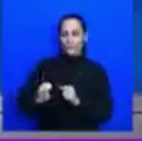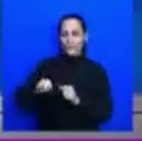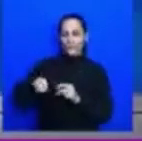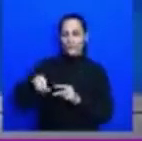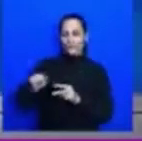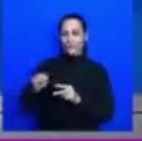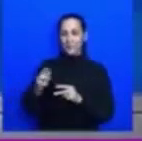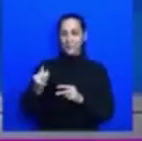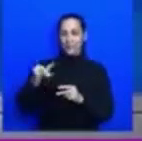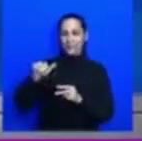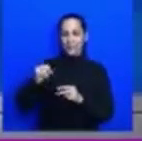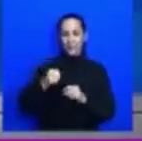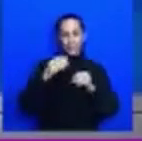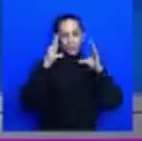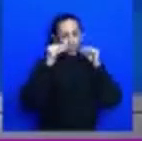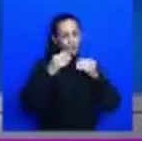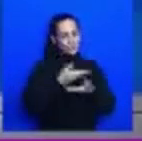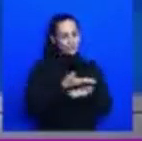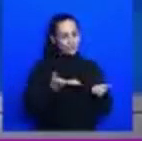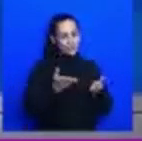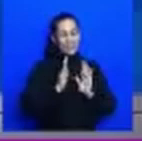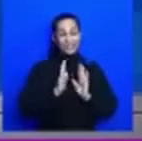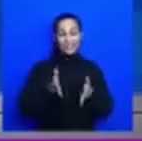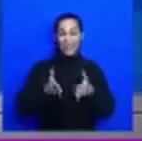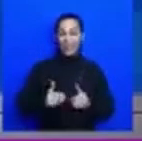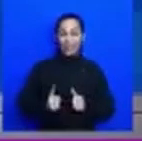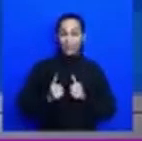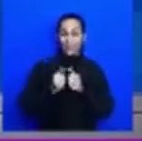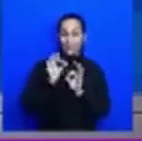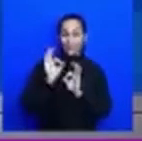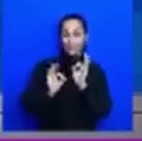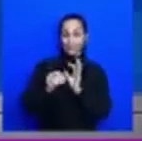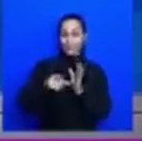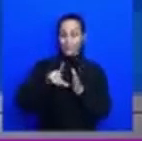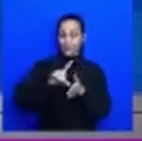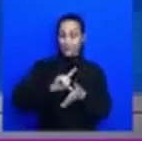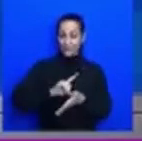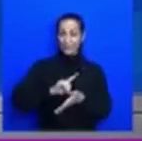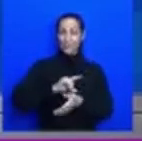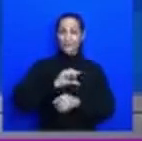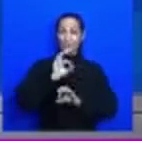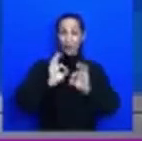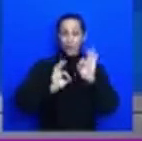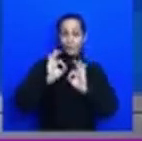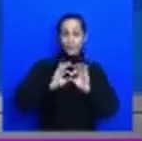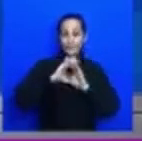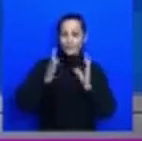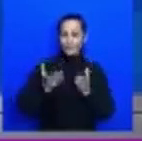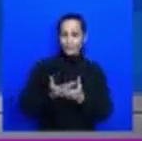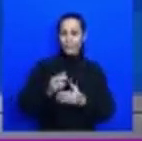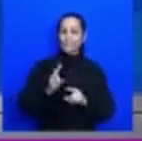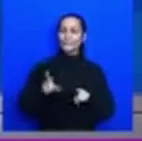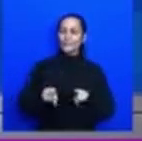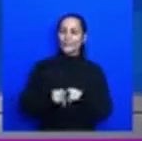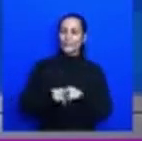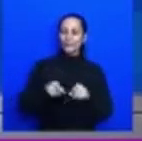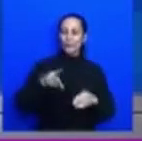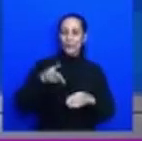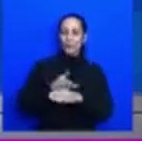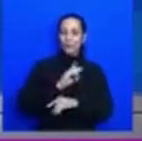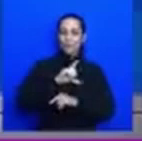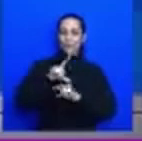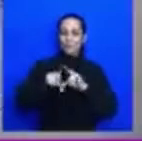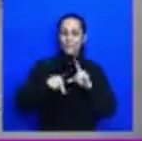Maria Andrade. Boa noite para vocês. Boa noite. Boa noite. Eles já participaram de toda a preparação prévia aqui dos Globos e agora vão também validar o